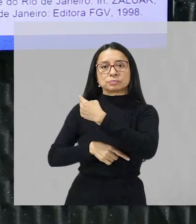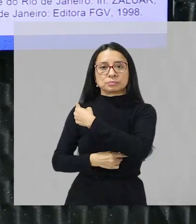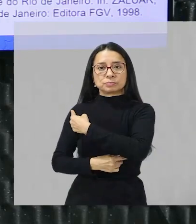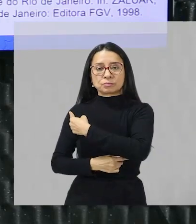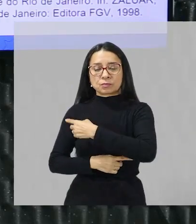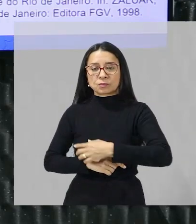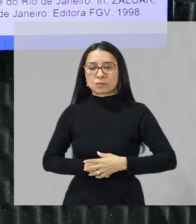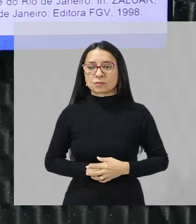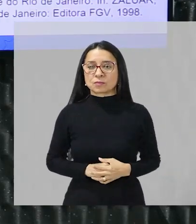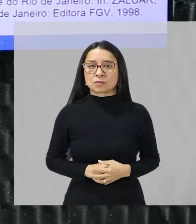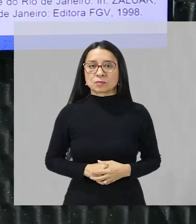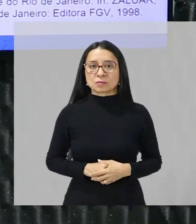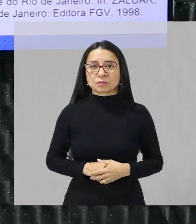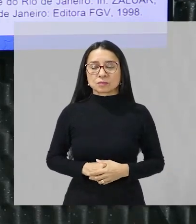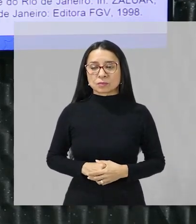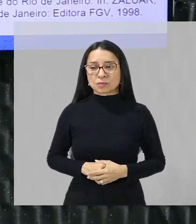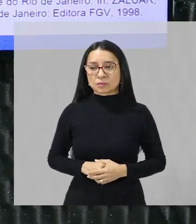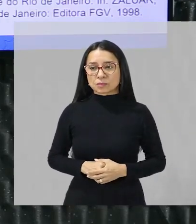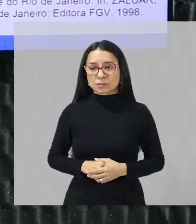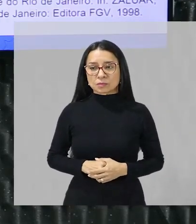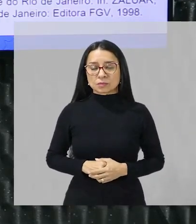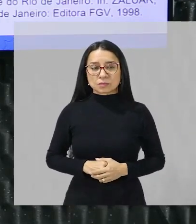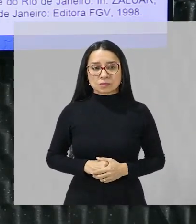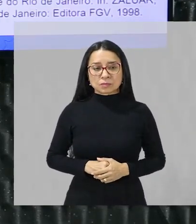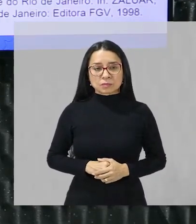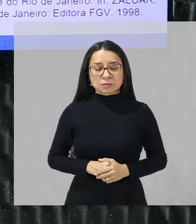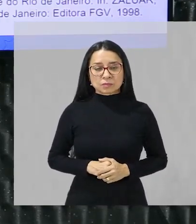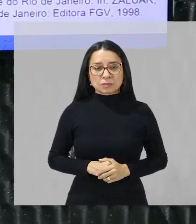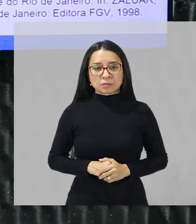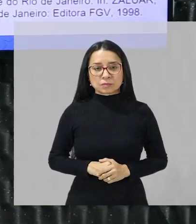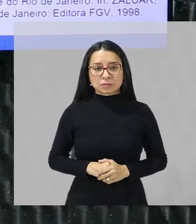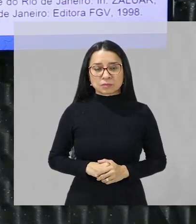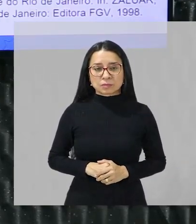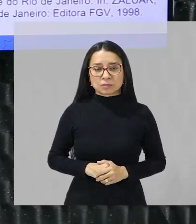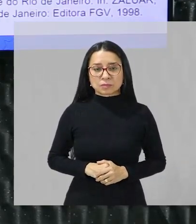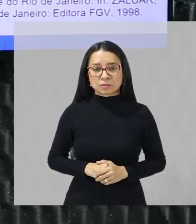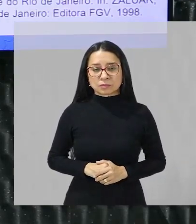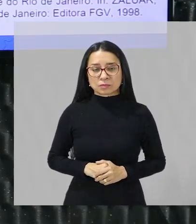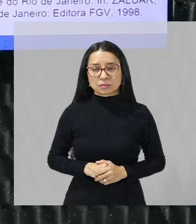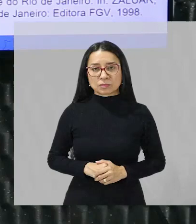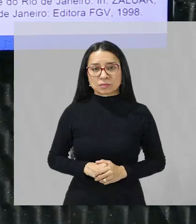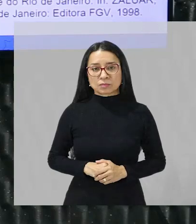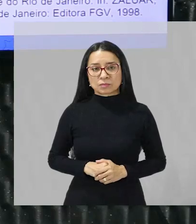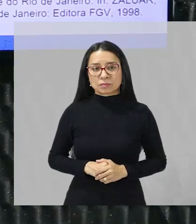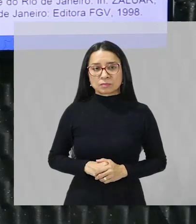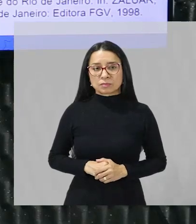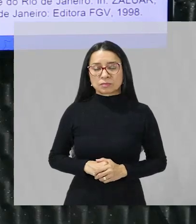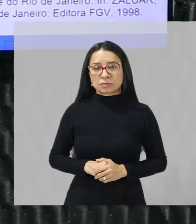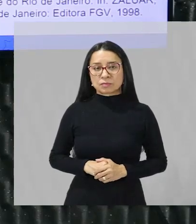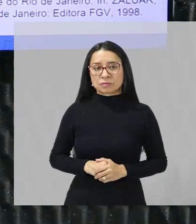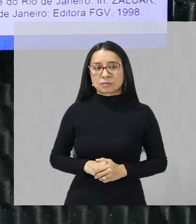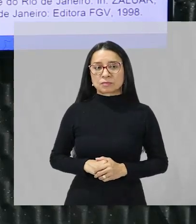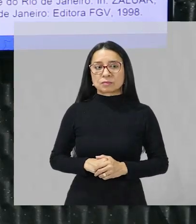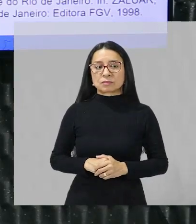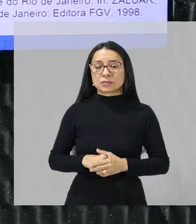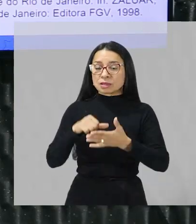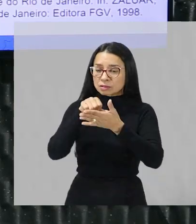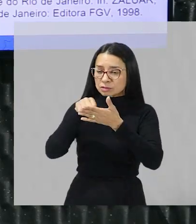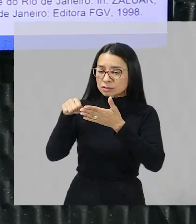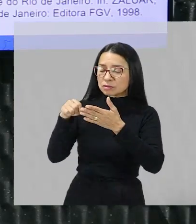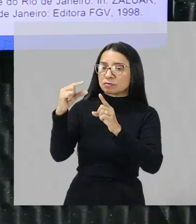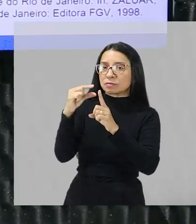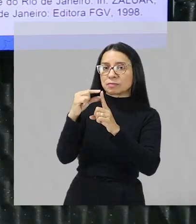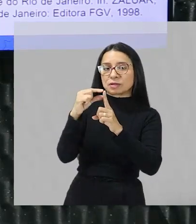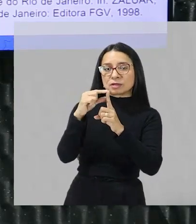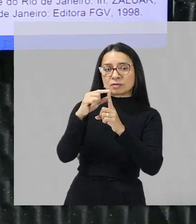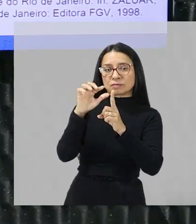lugar sem ordem, capaz de ameaçar os que nela não se incluem. Então você já grifa lá, favela vista